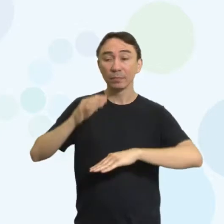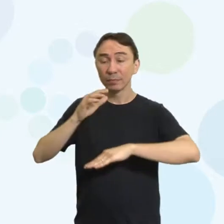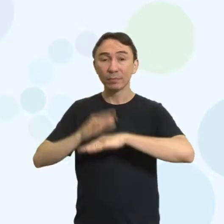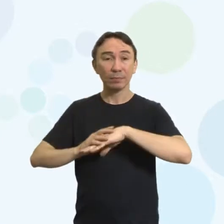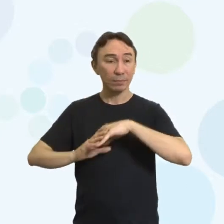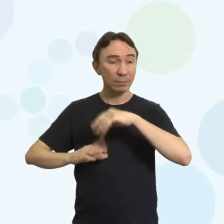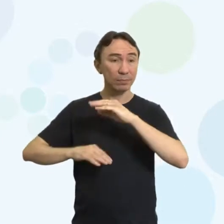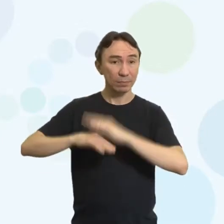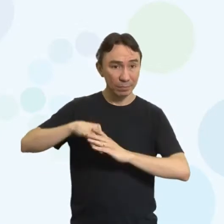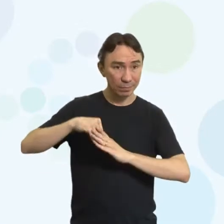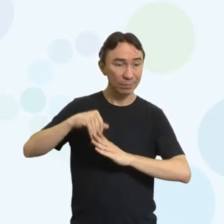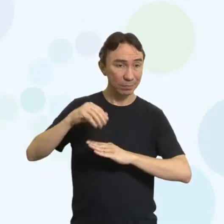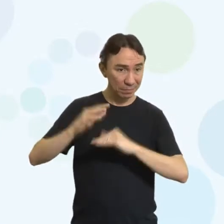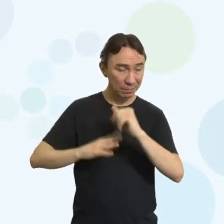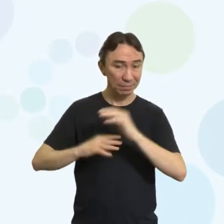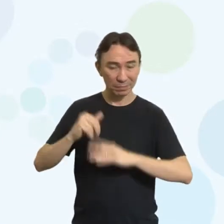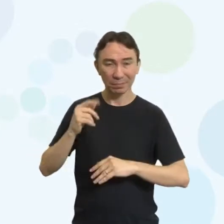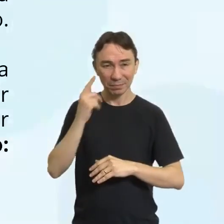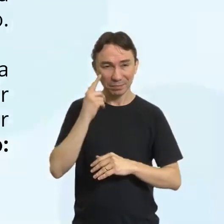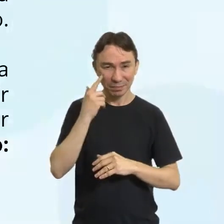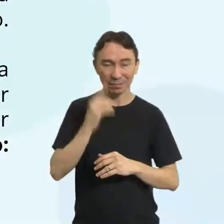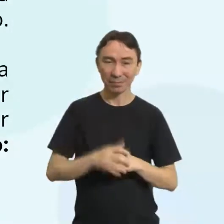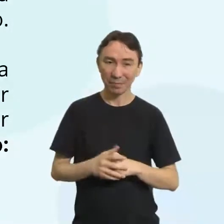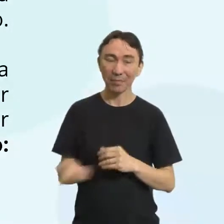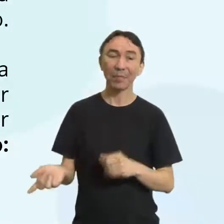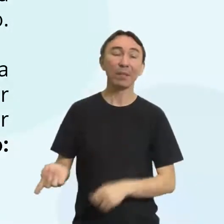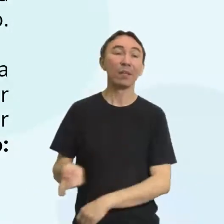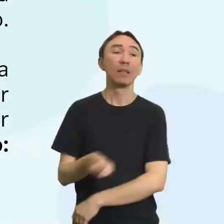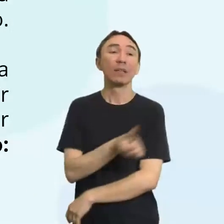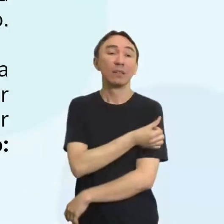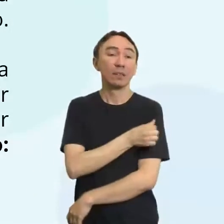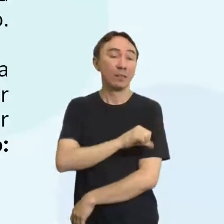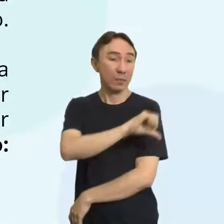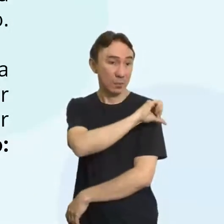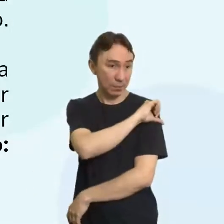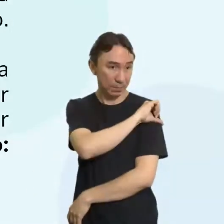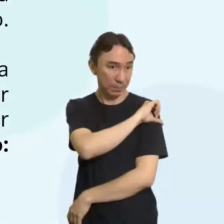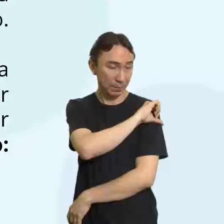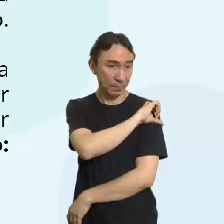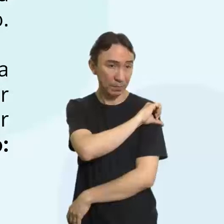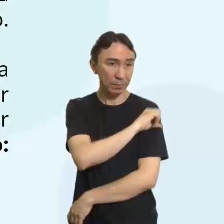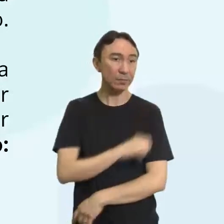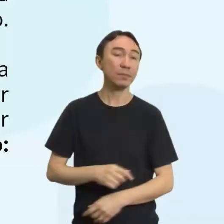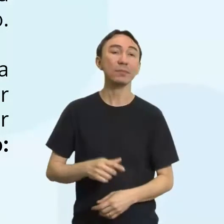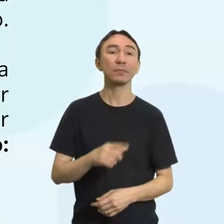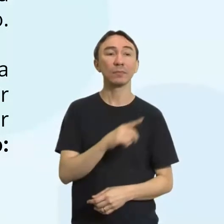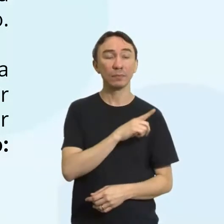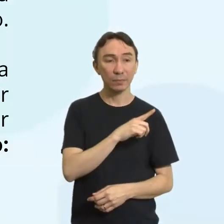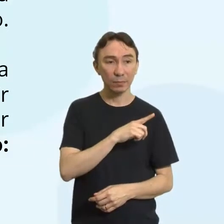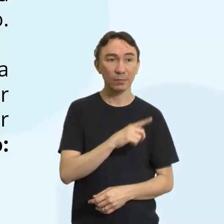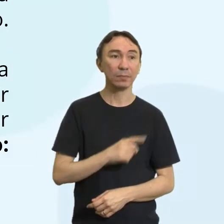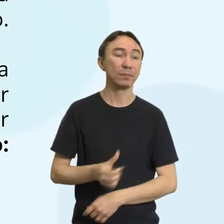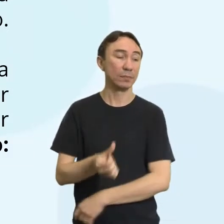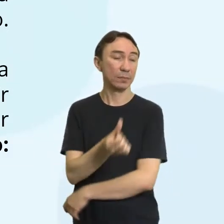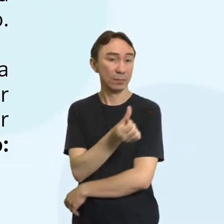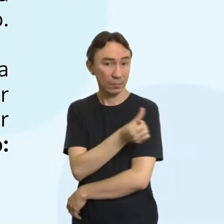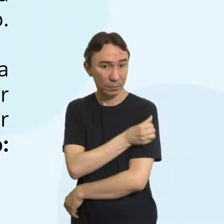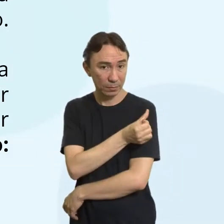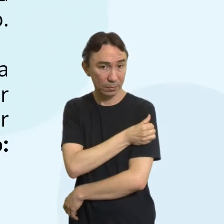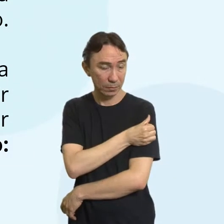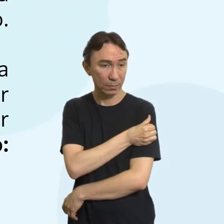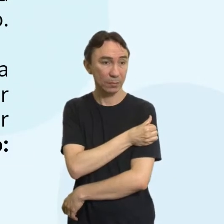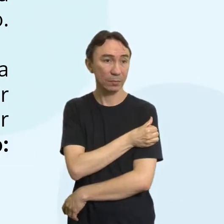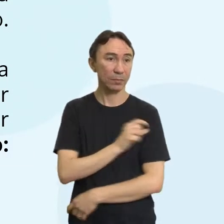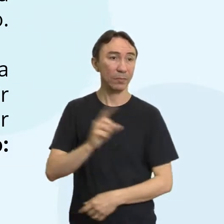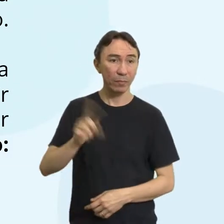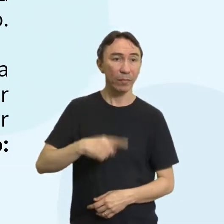ensino fundamental, anos finais. Para os anos finais, nós destacamos no 6º ano, selecionar